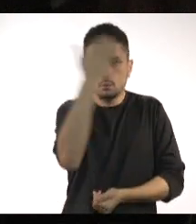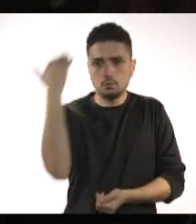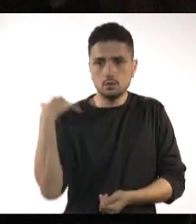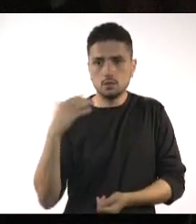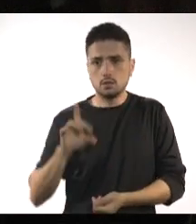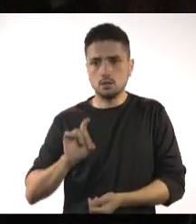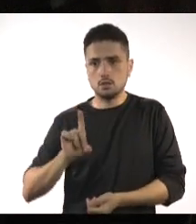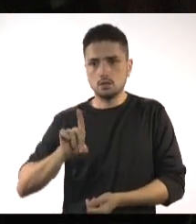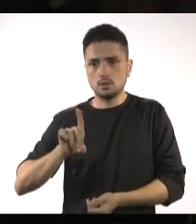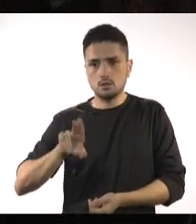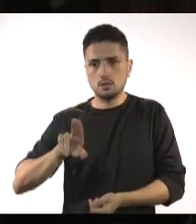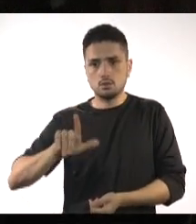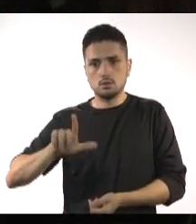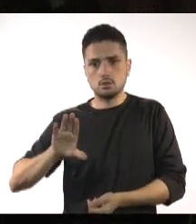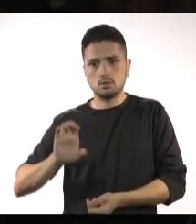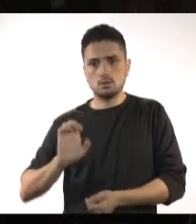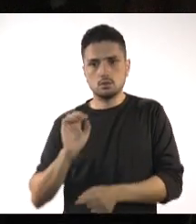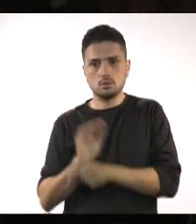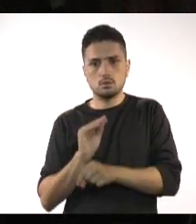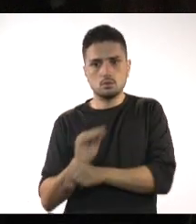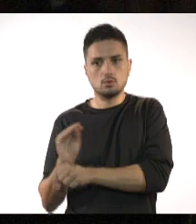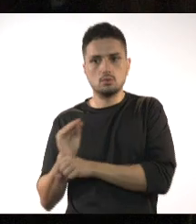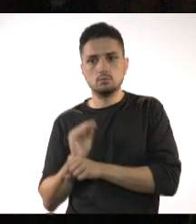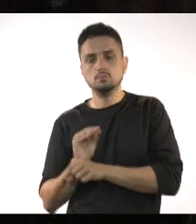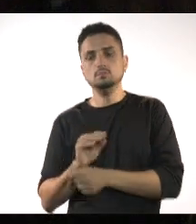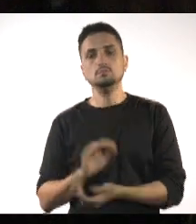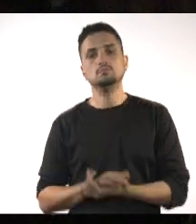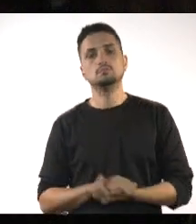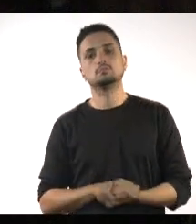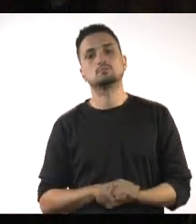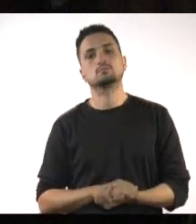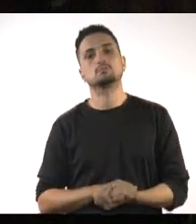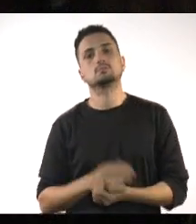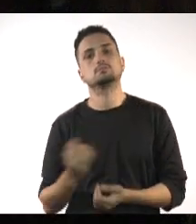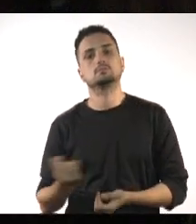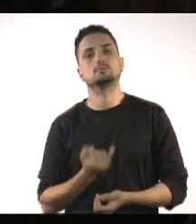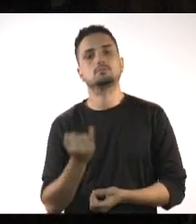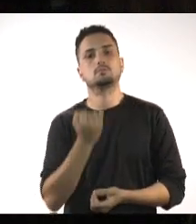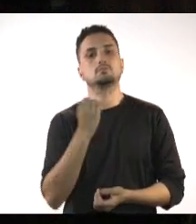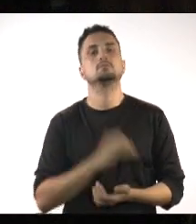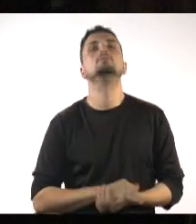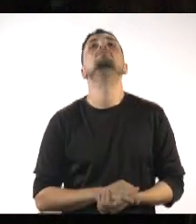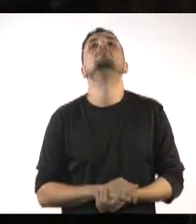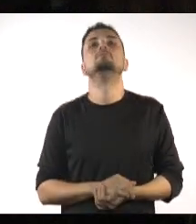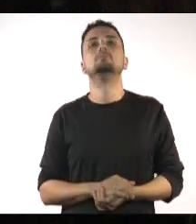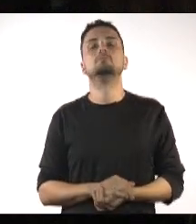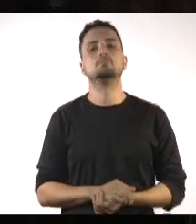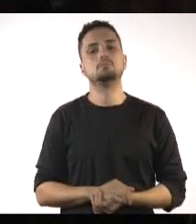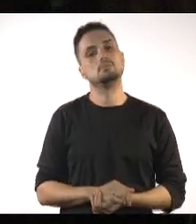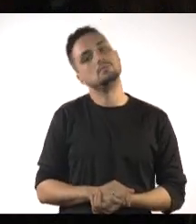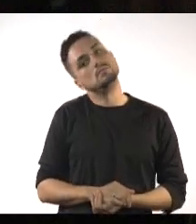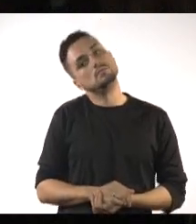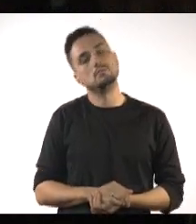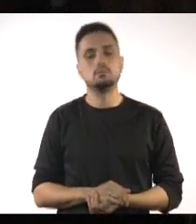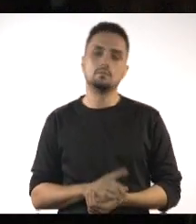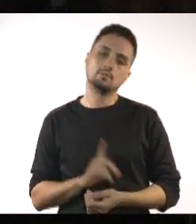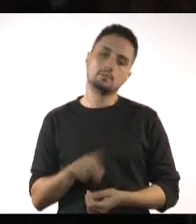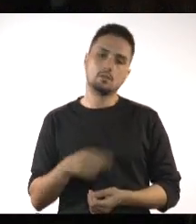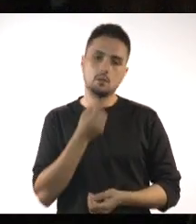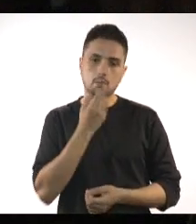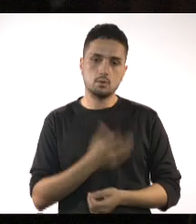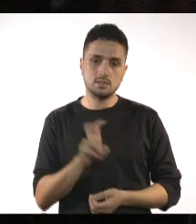pessoas. E aí é muito importante que a gente, aqui essa talvez seja uma grande mensagem que eu queria trazer em pequenos 5